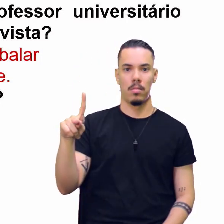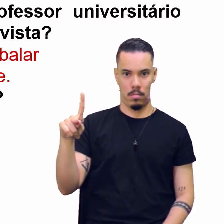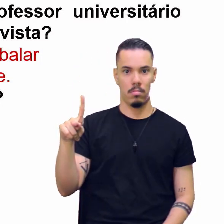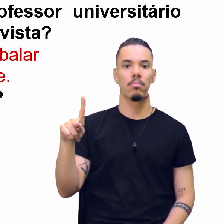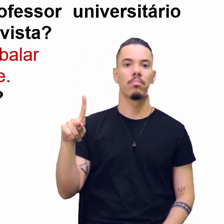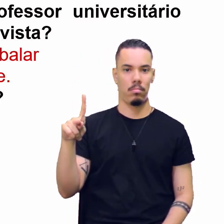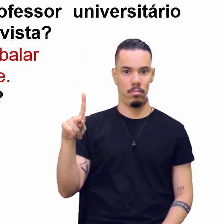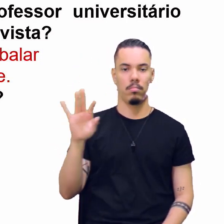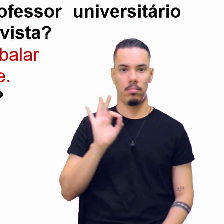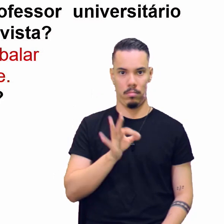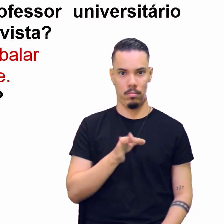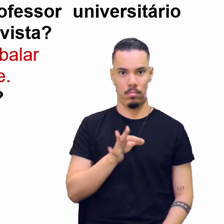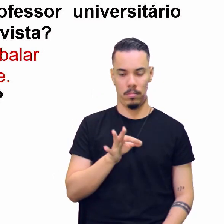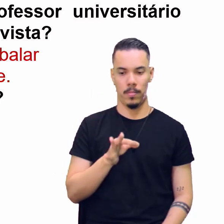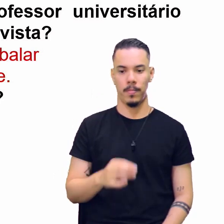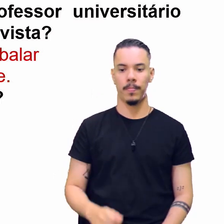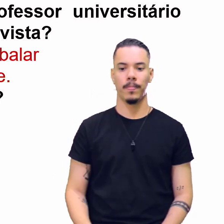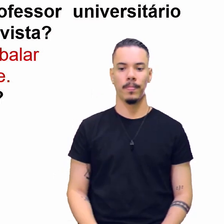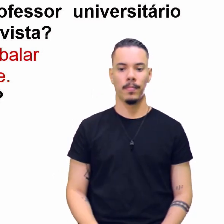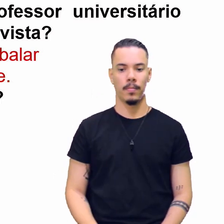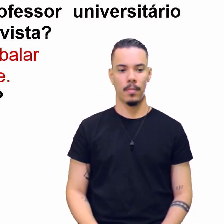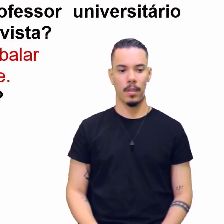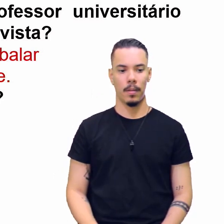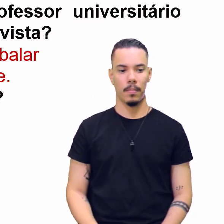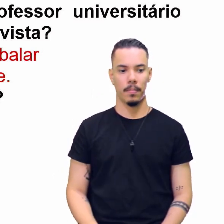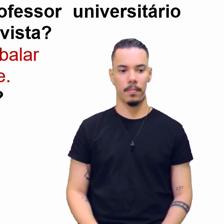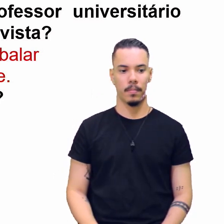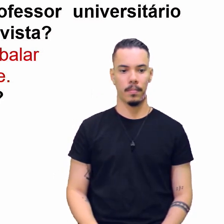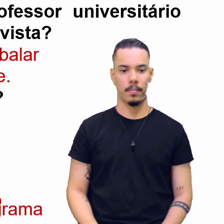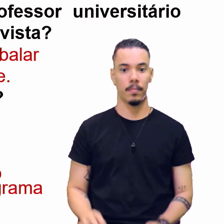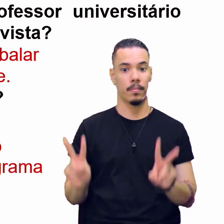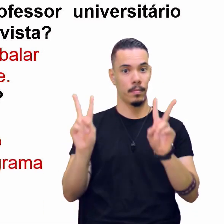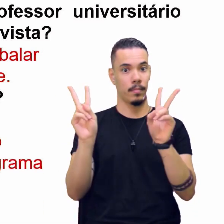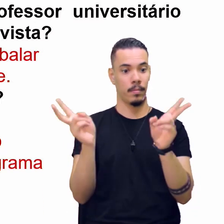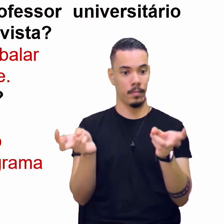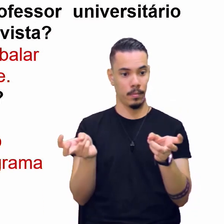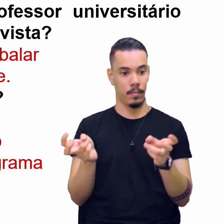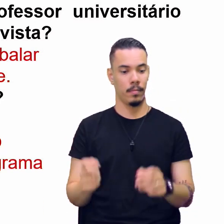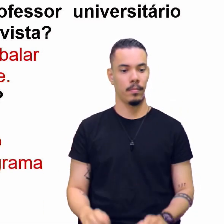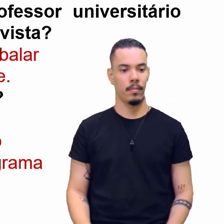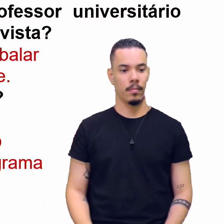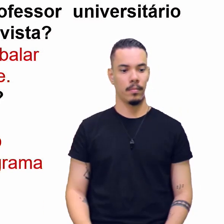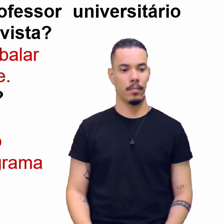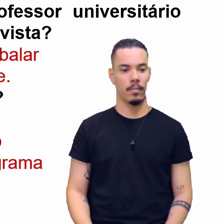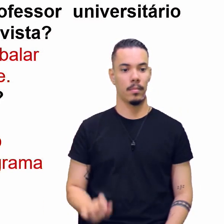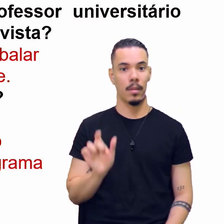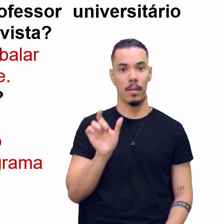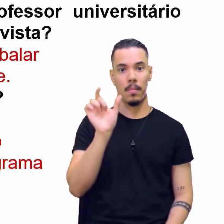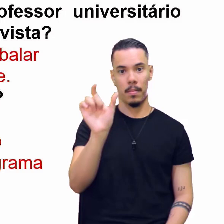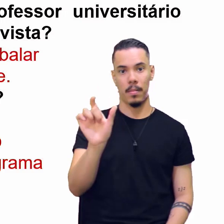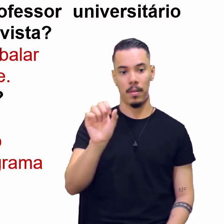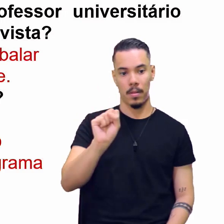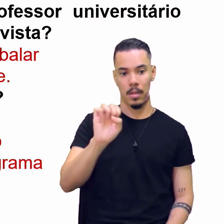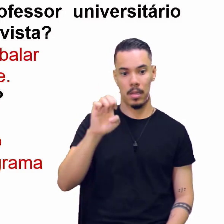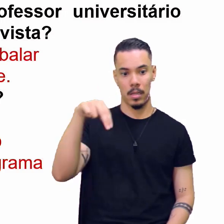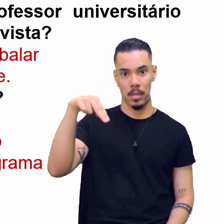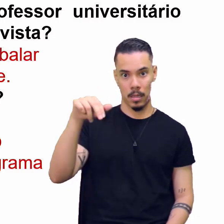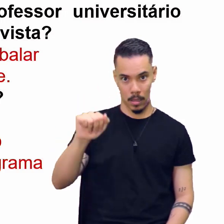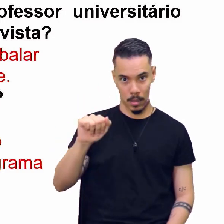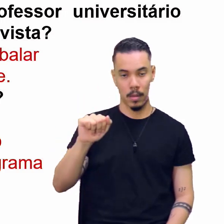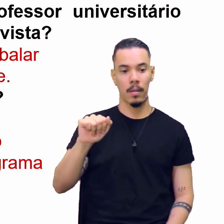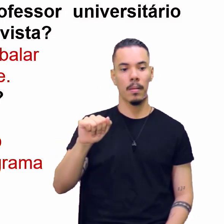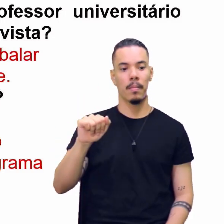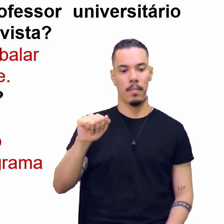bom? Então, vamos lá, e vai estar entre aspas. Vamos ver aqui a palavra cena, né?